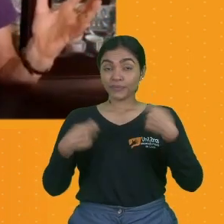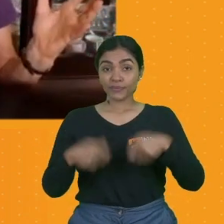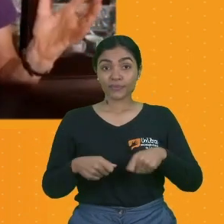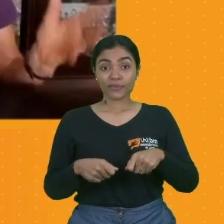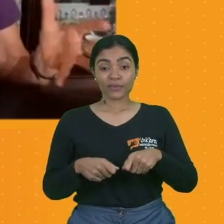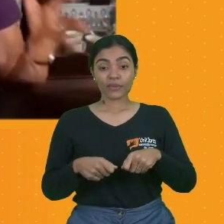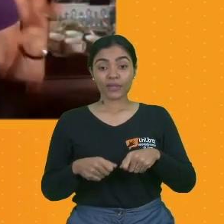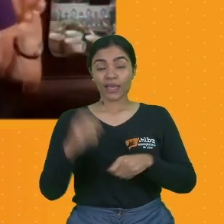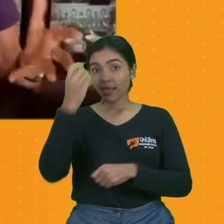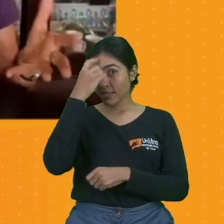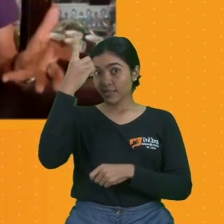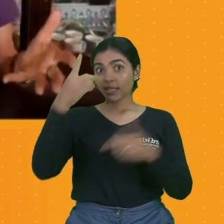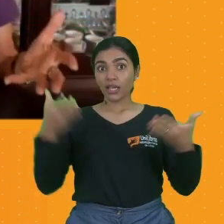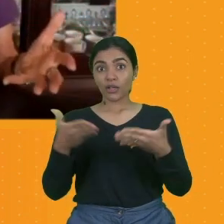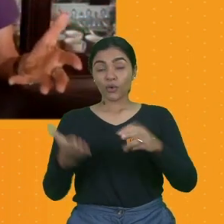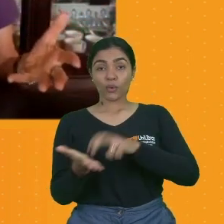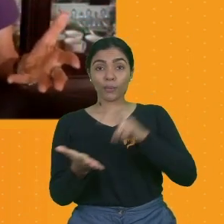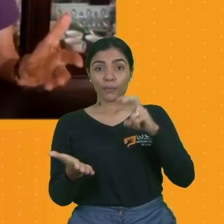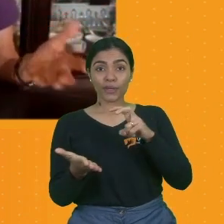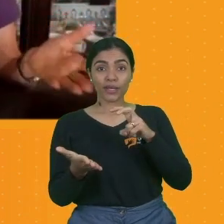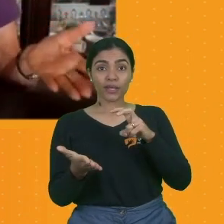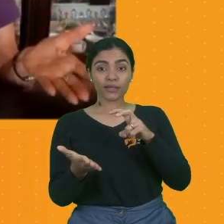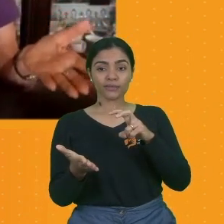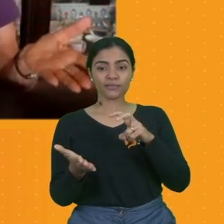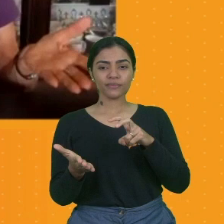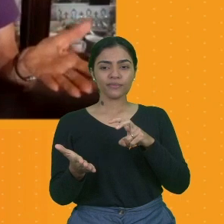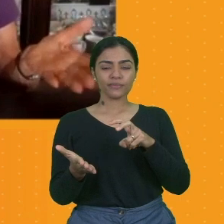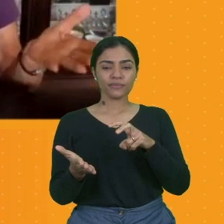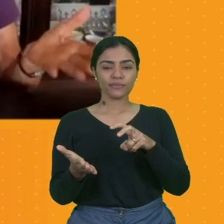de manhã e Por que